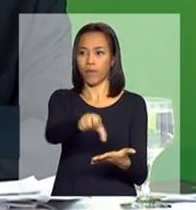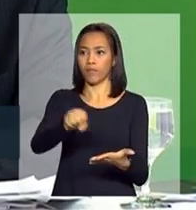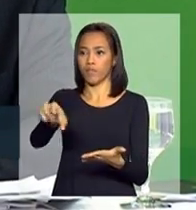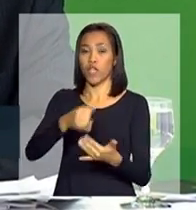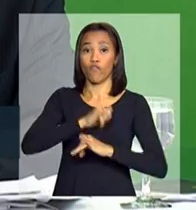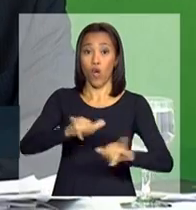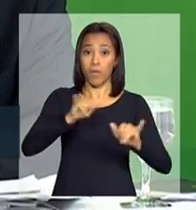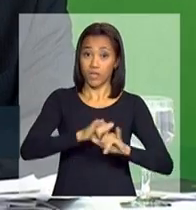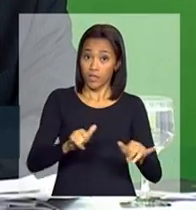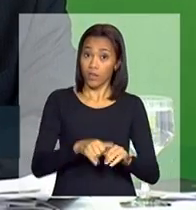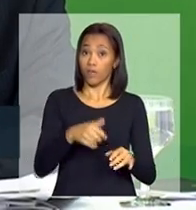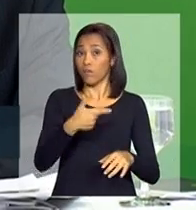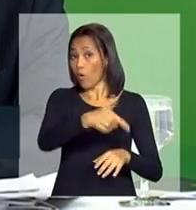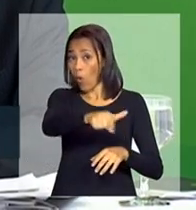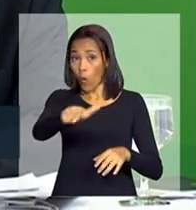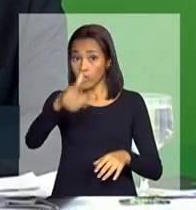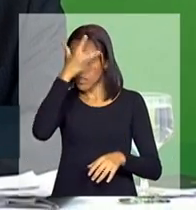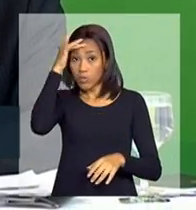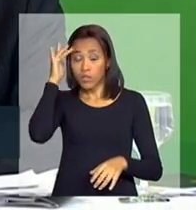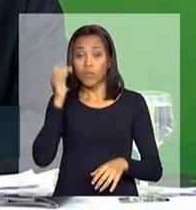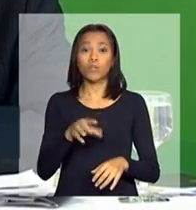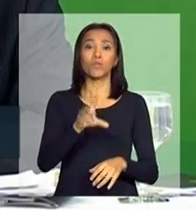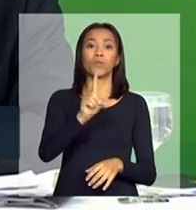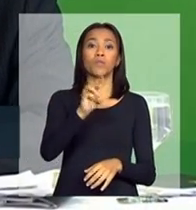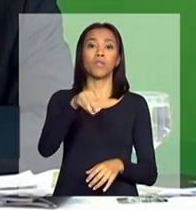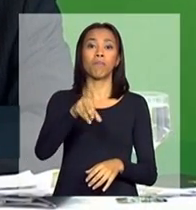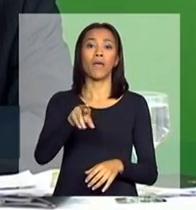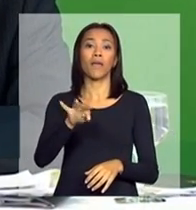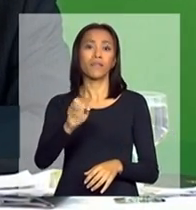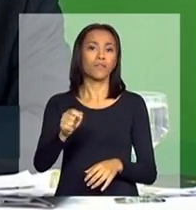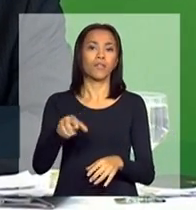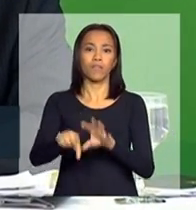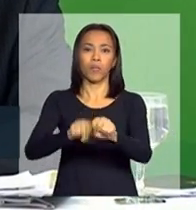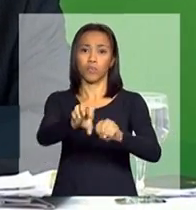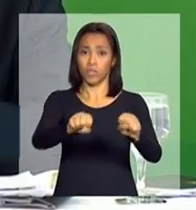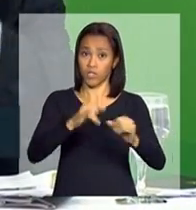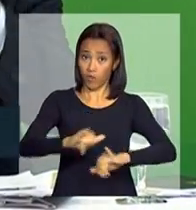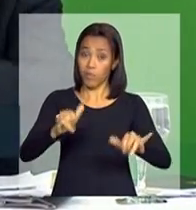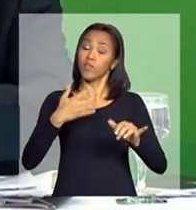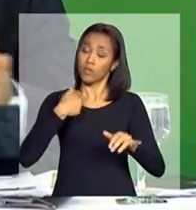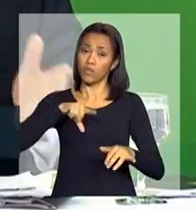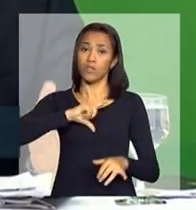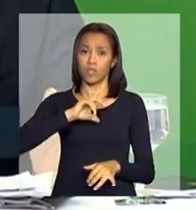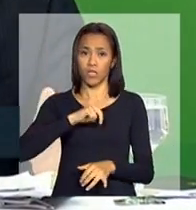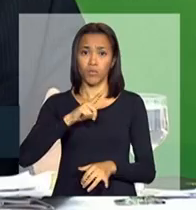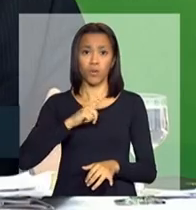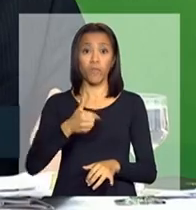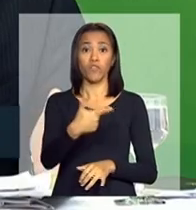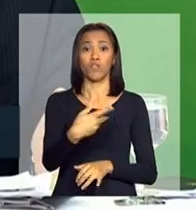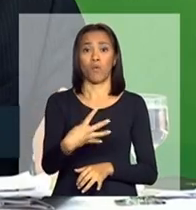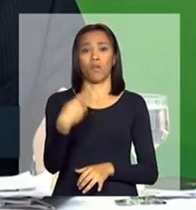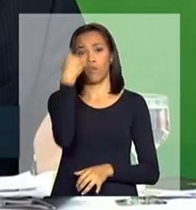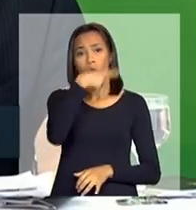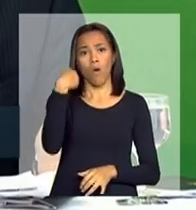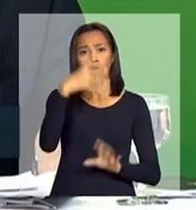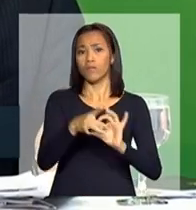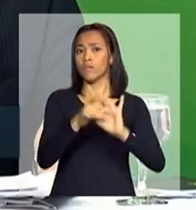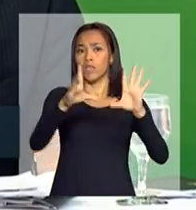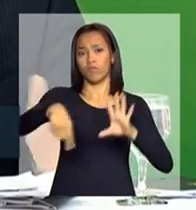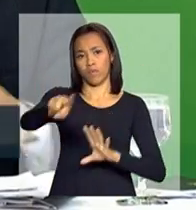é todo mundo o demet não tá aqui mas já deve est lá buscando nós temos todos esses dados lá disponíveis 24 horas por dia para